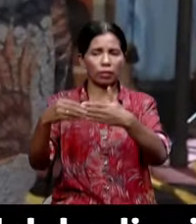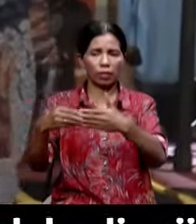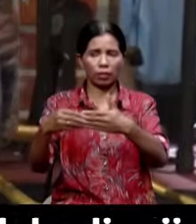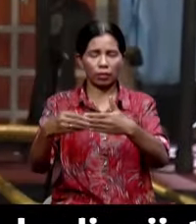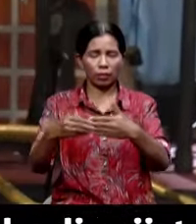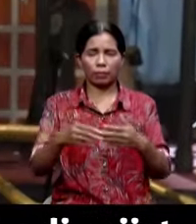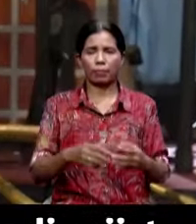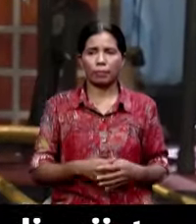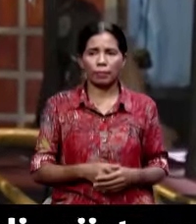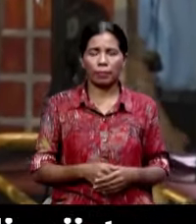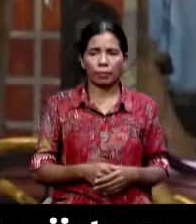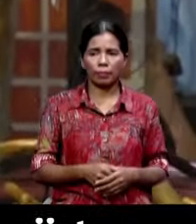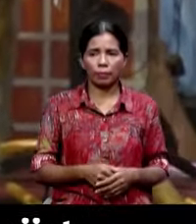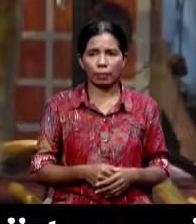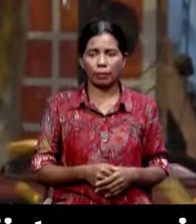penitência.